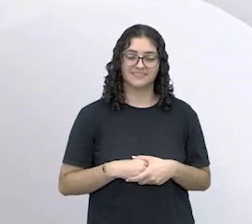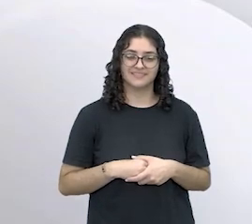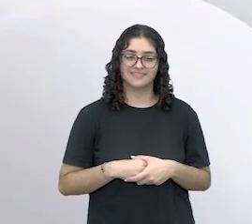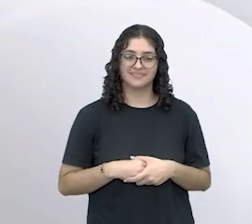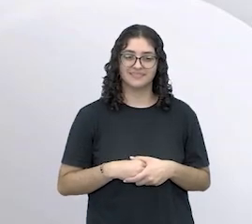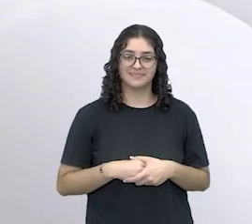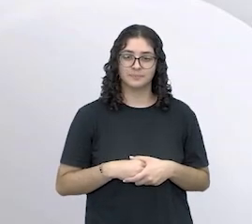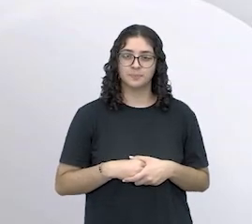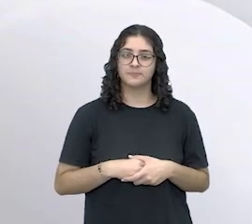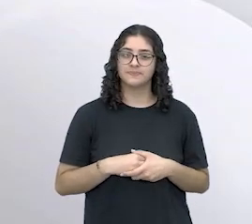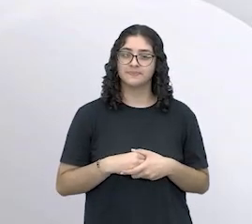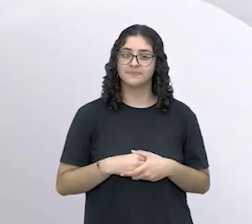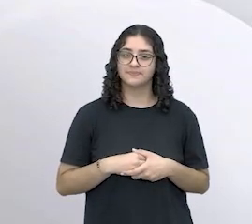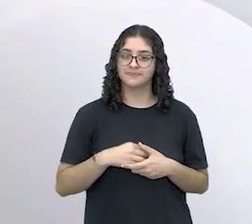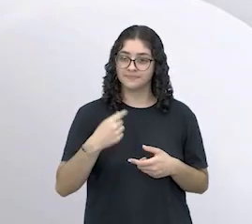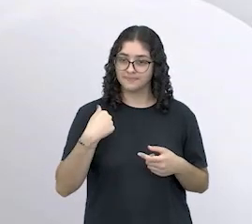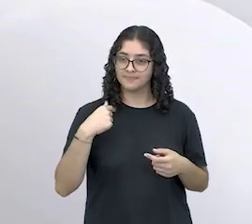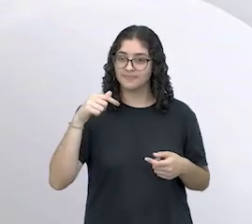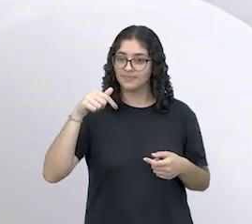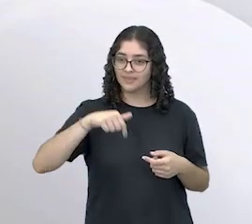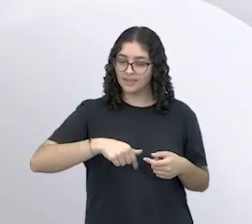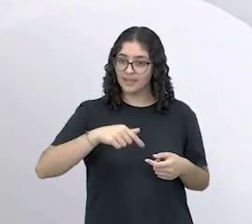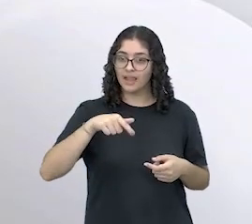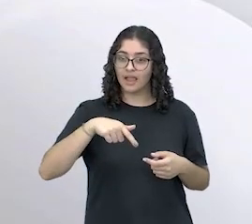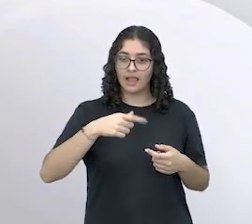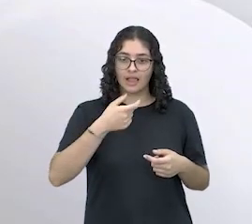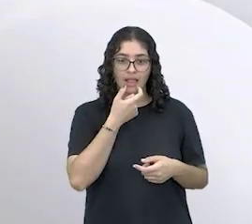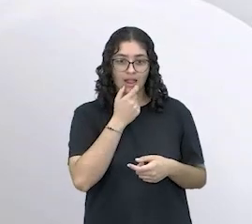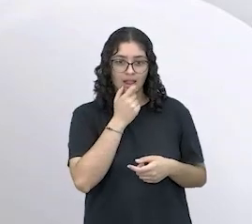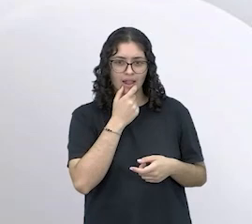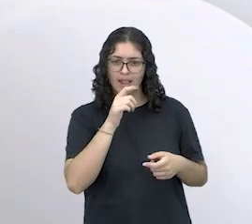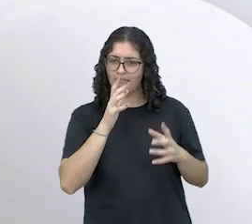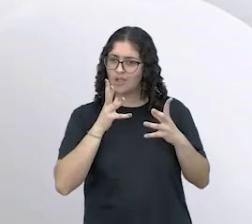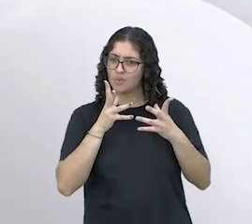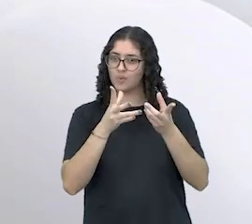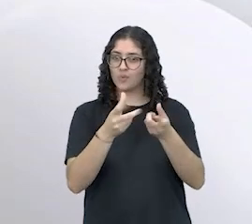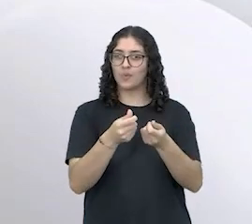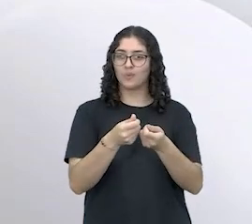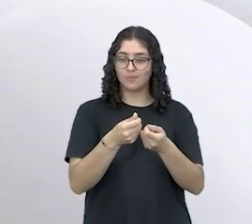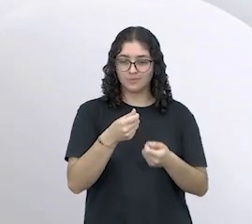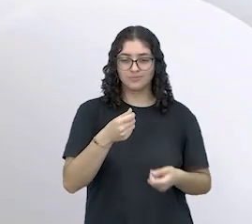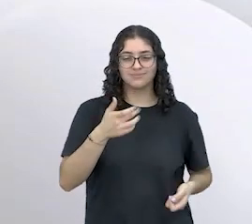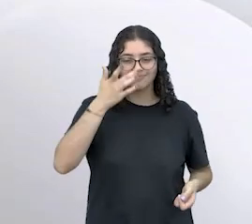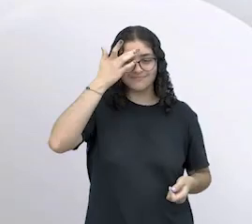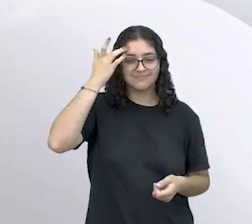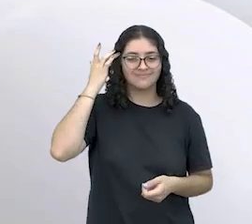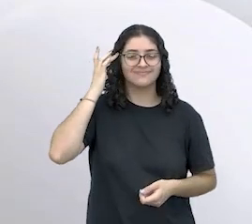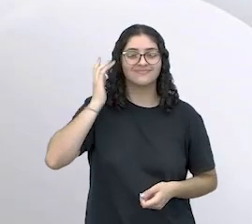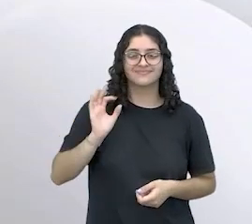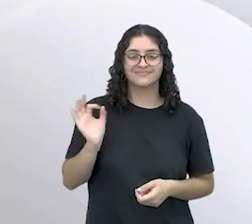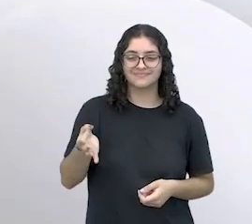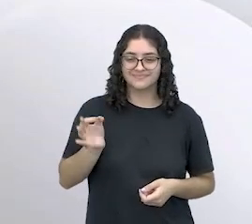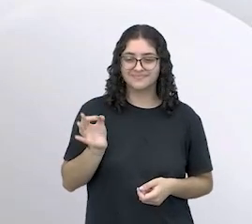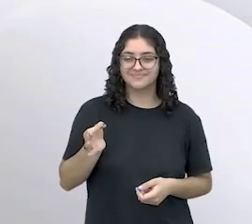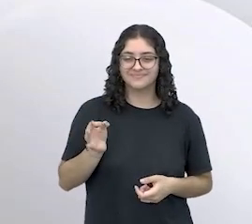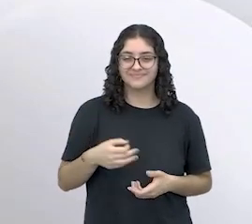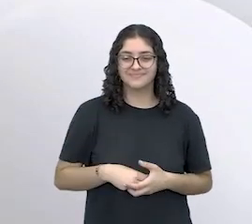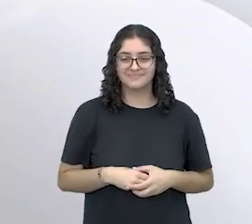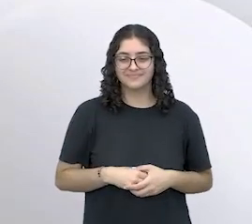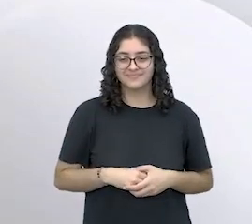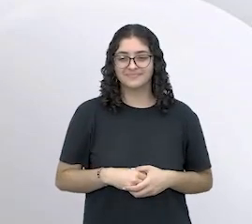Como que estamos foi aqui, aí? Inclusive, que agora sim o inglês é para todos. É para todos, isso mesmo,